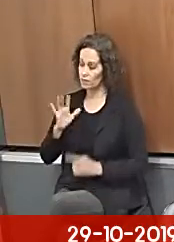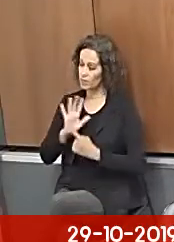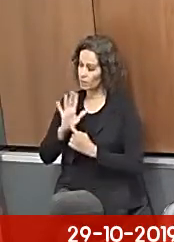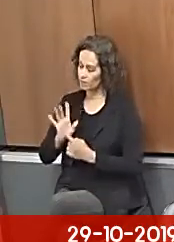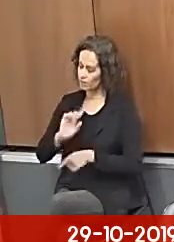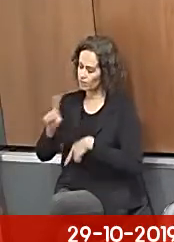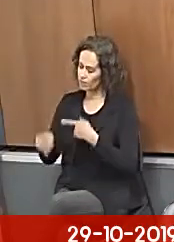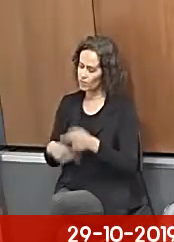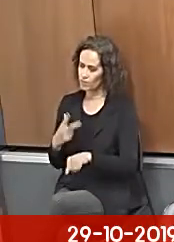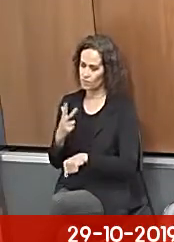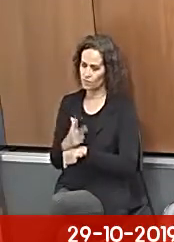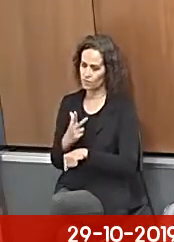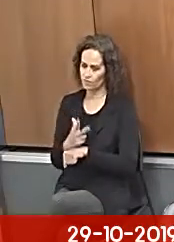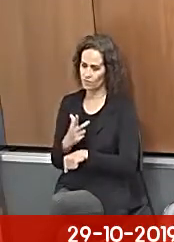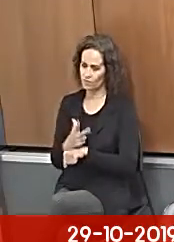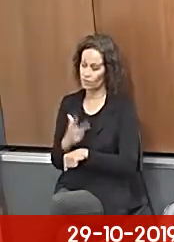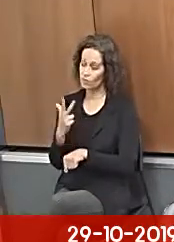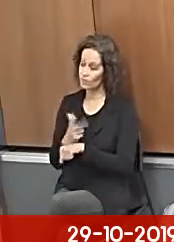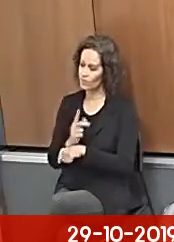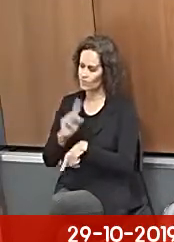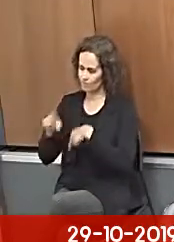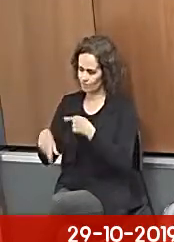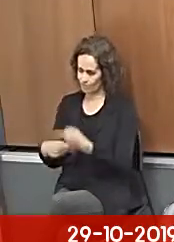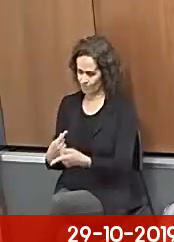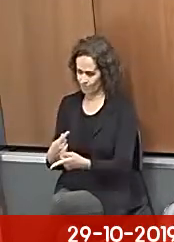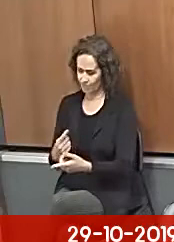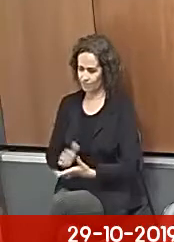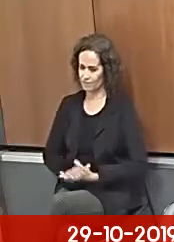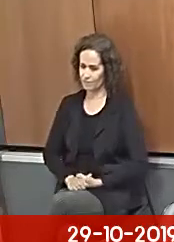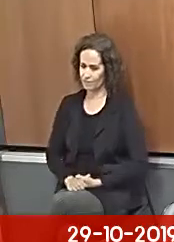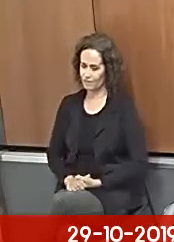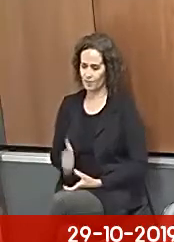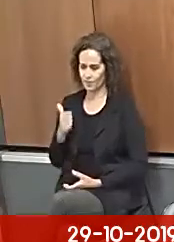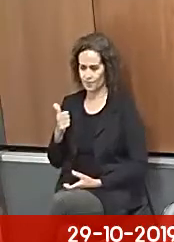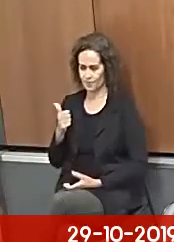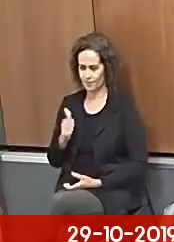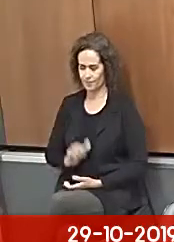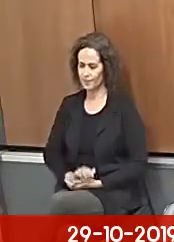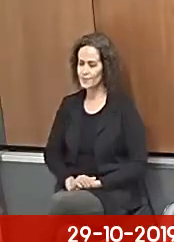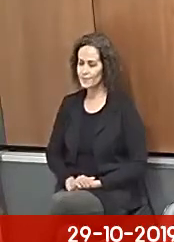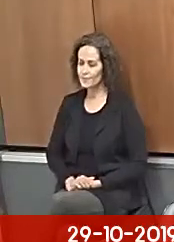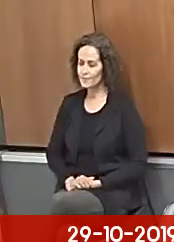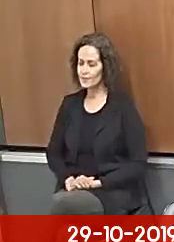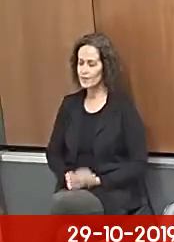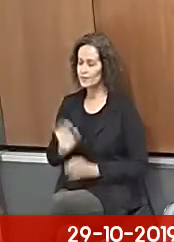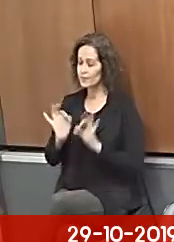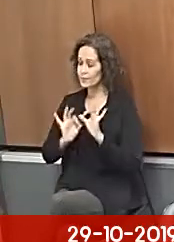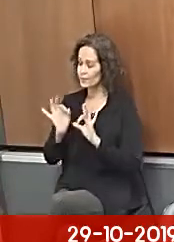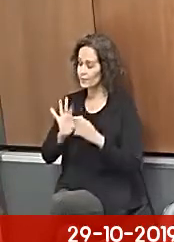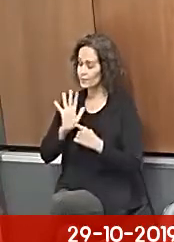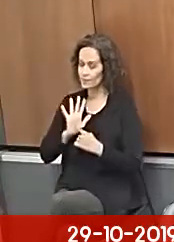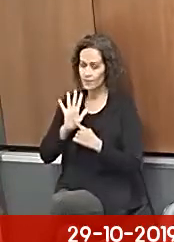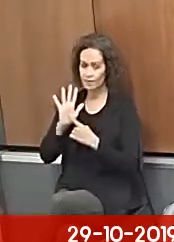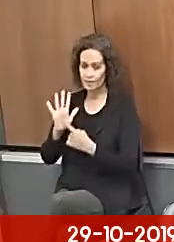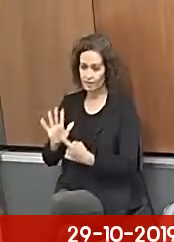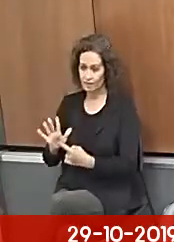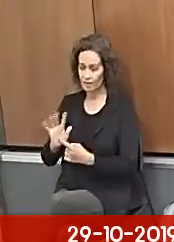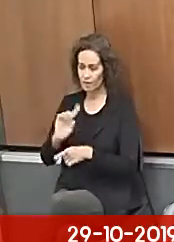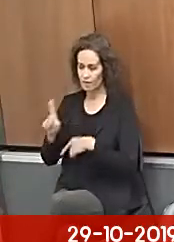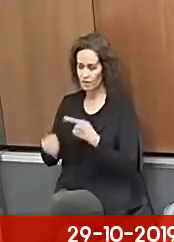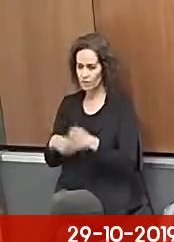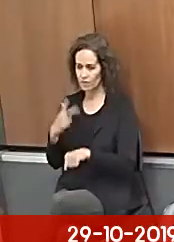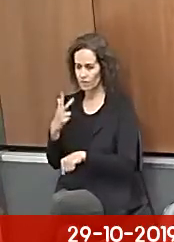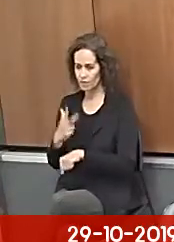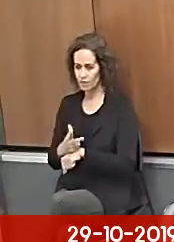Então, esse vídeo vai ser durante a apresentação? Então, muito bem. Quem preparou para fazer a apresentação e colocar o vídeo e vai